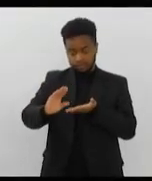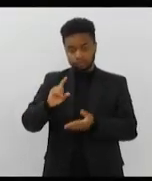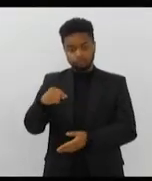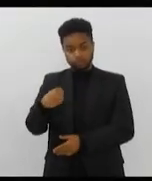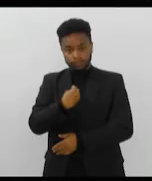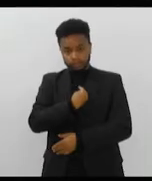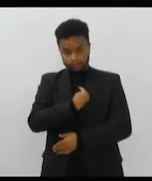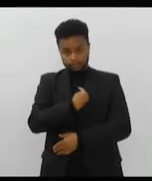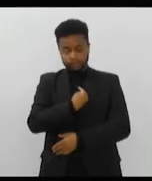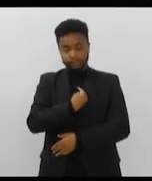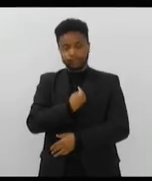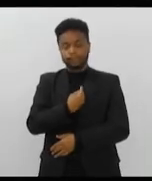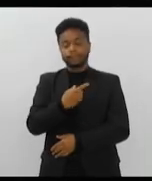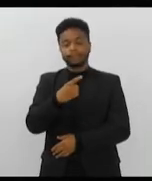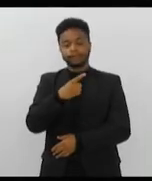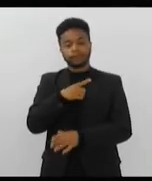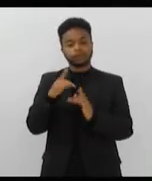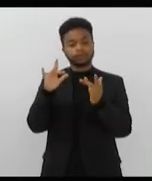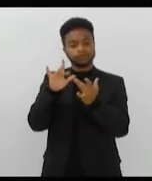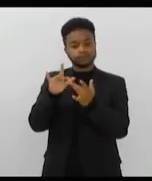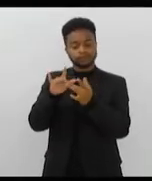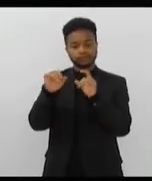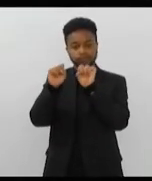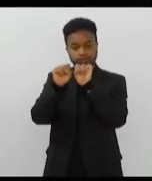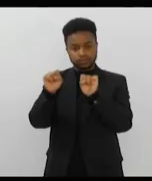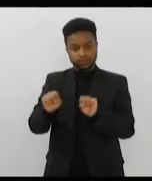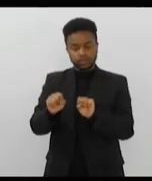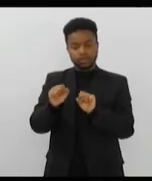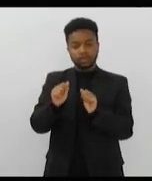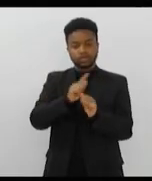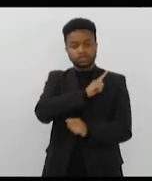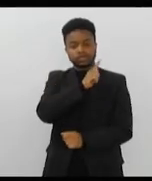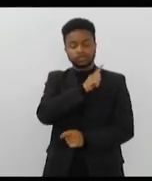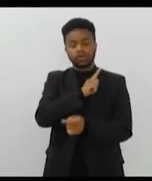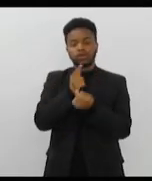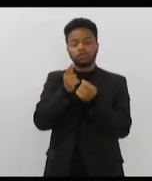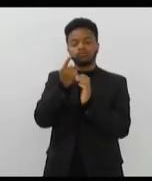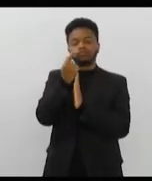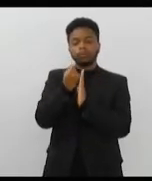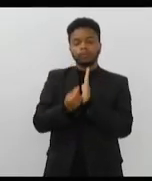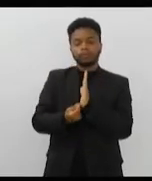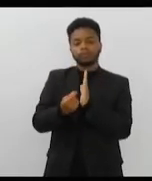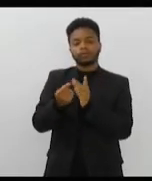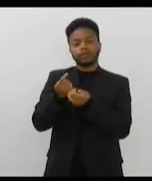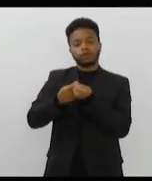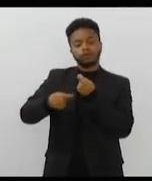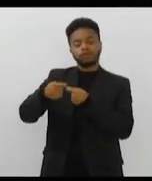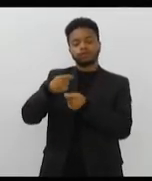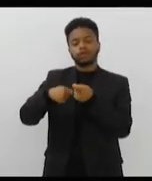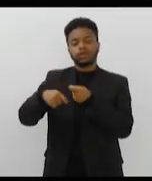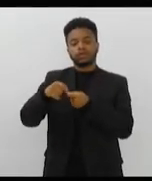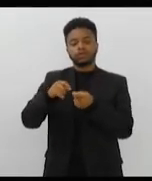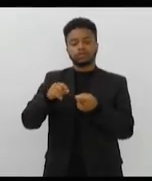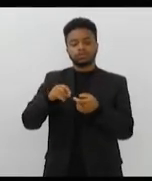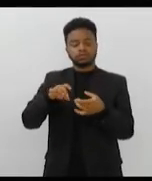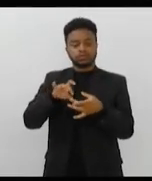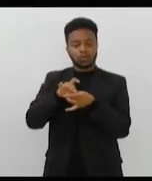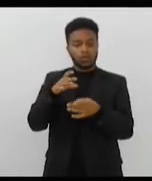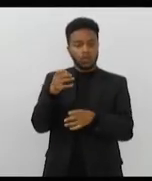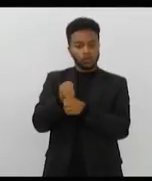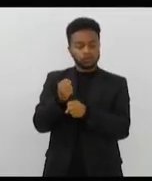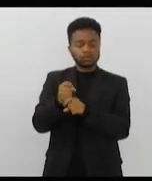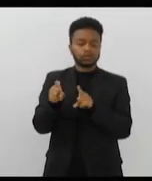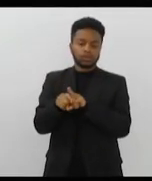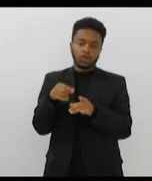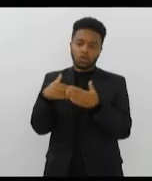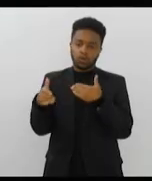acesso ao Sistema Integrado de Gestão Orçamentária Financeira e Contábil, SIAF Rio, ou outro